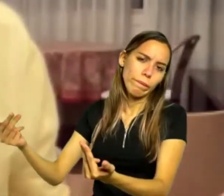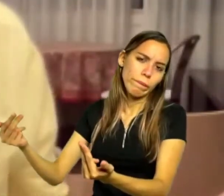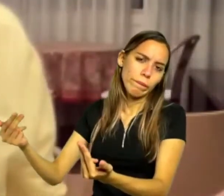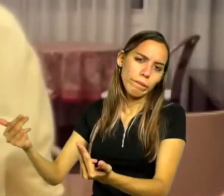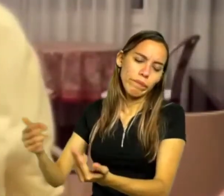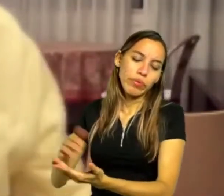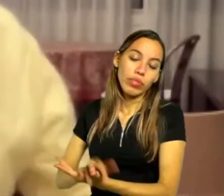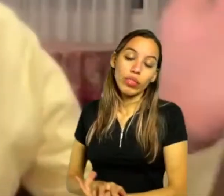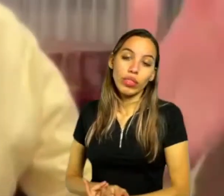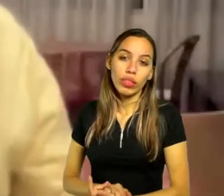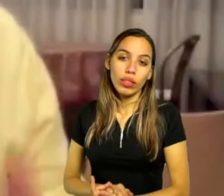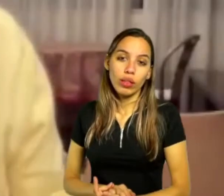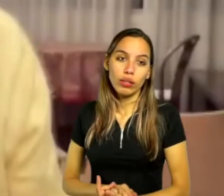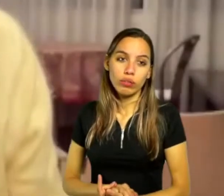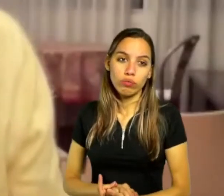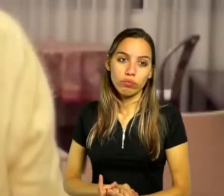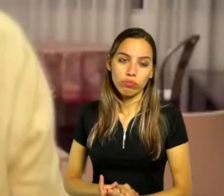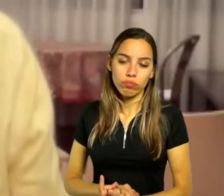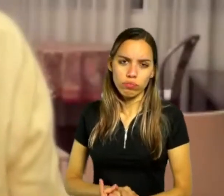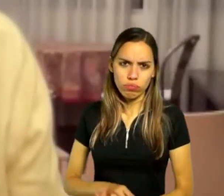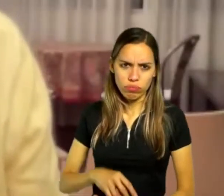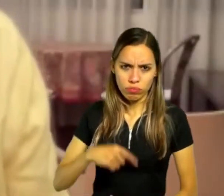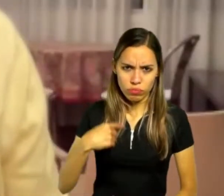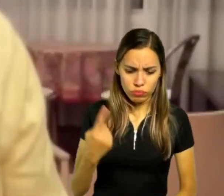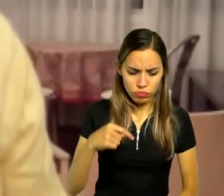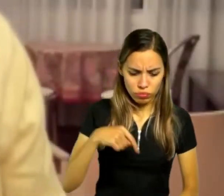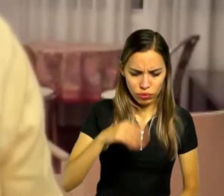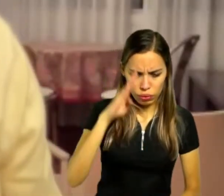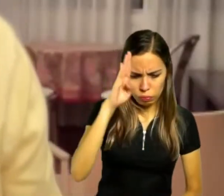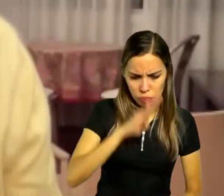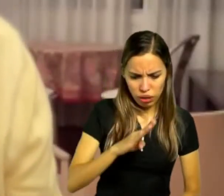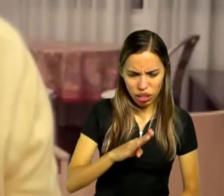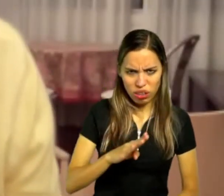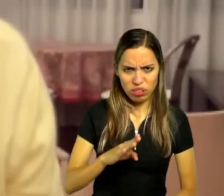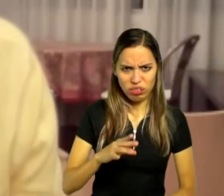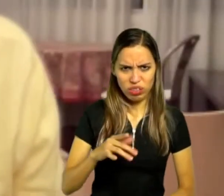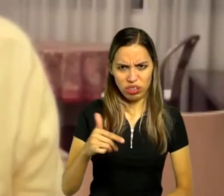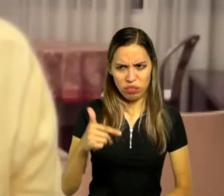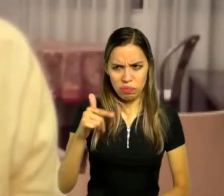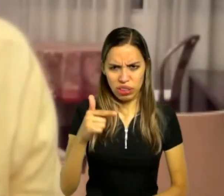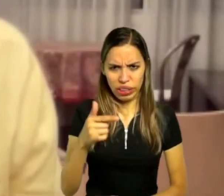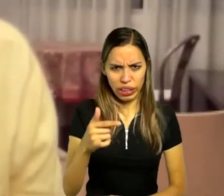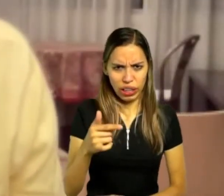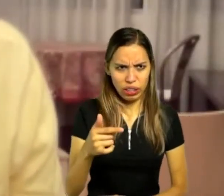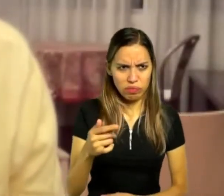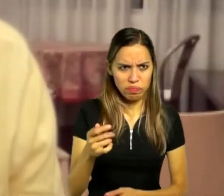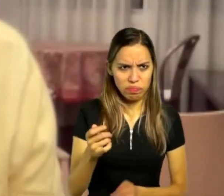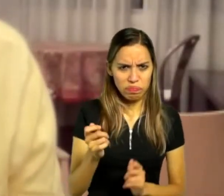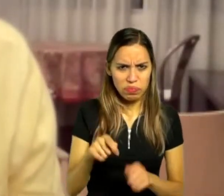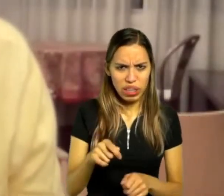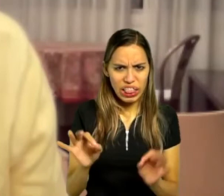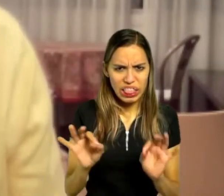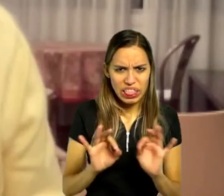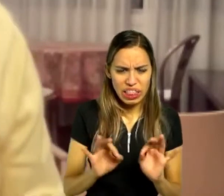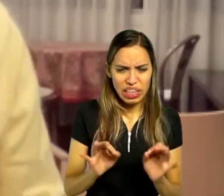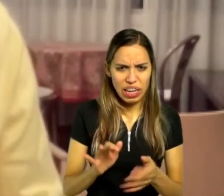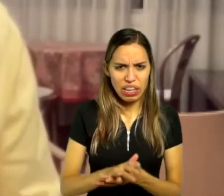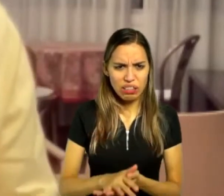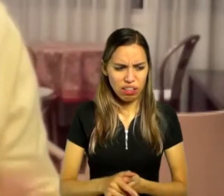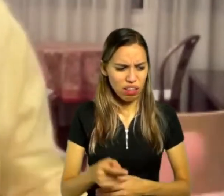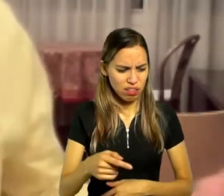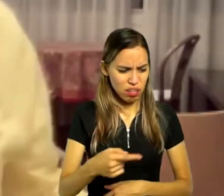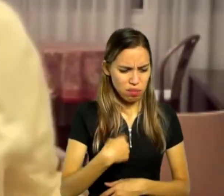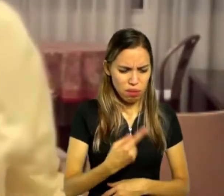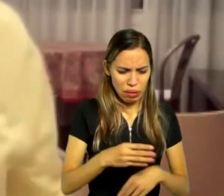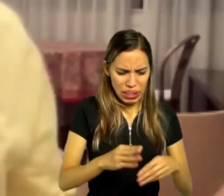nós não estamos num país que não tem recurso nenhum, está lá perdido na região subsaariana. Não,